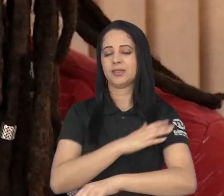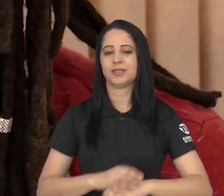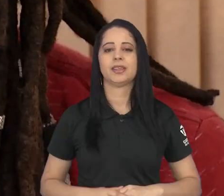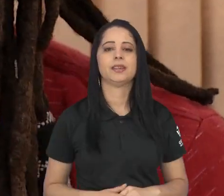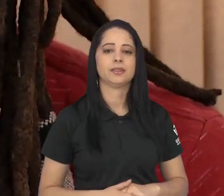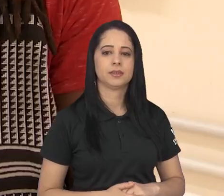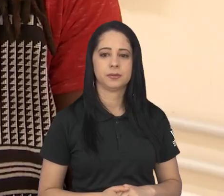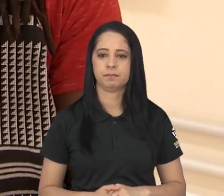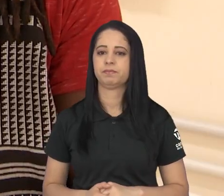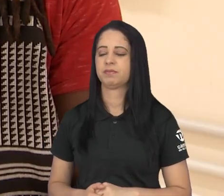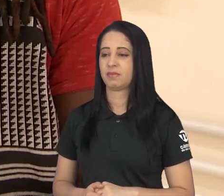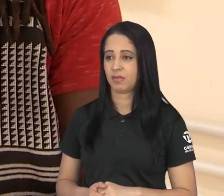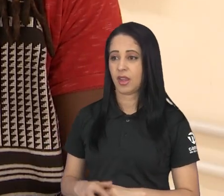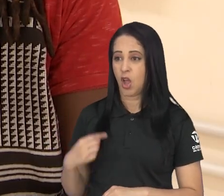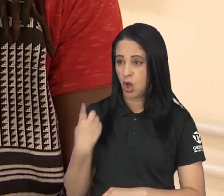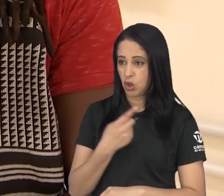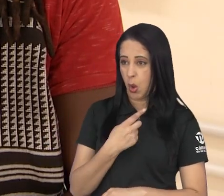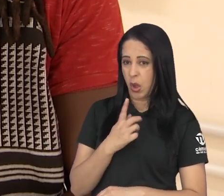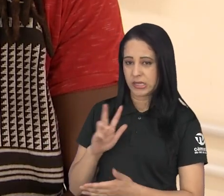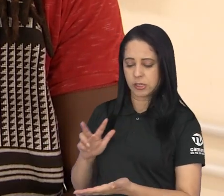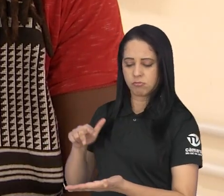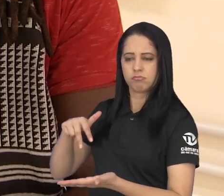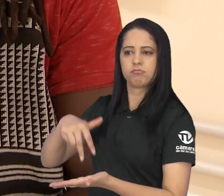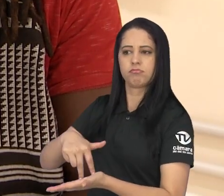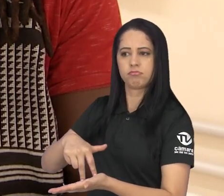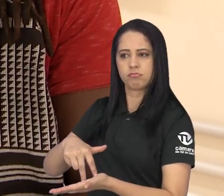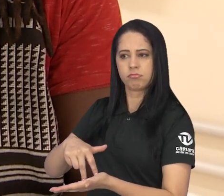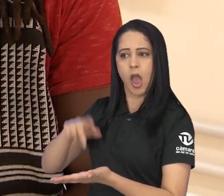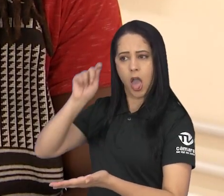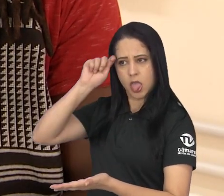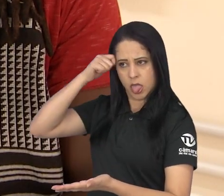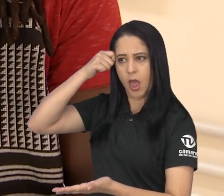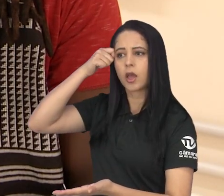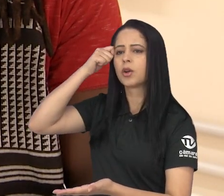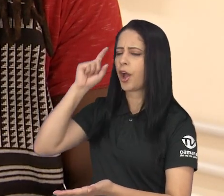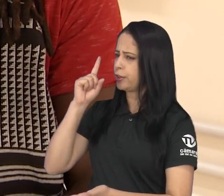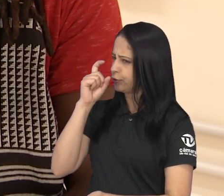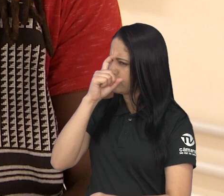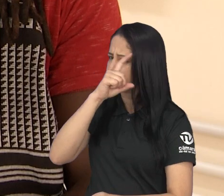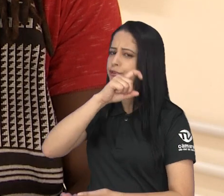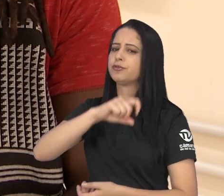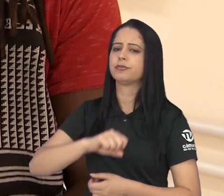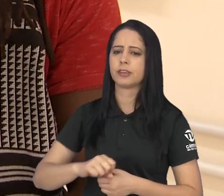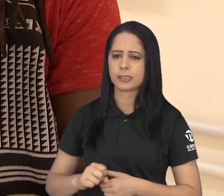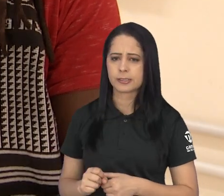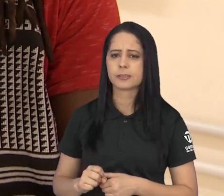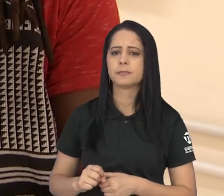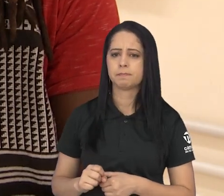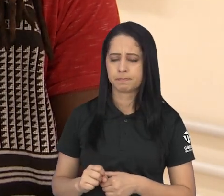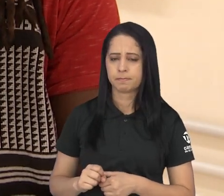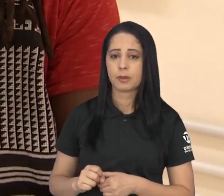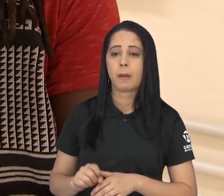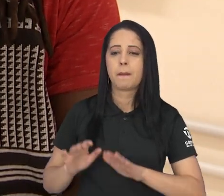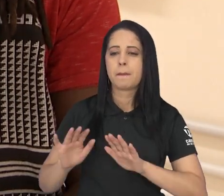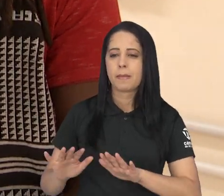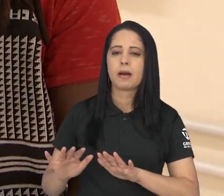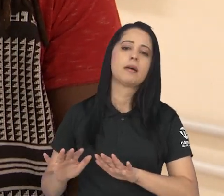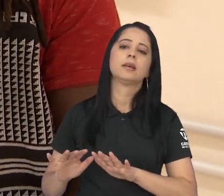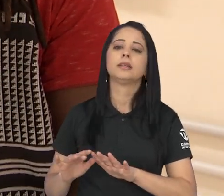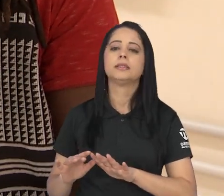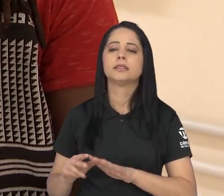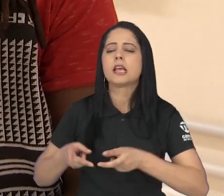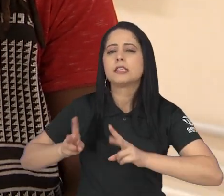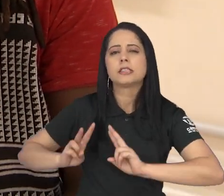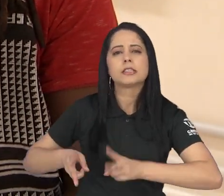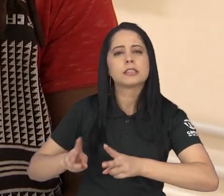a questão racial você se posicionar com uma pessoa negra eu acho que foi o é um embate né Diário de você